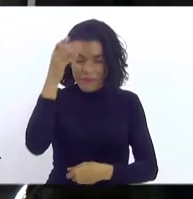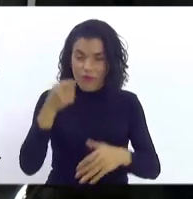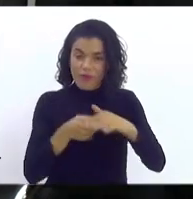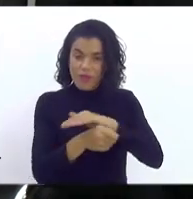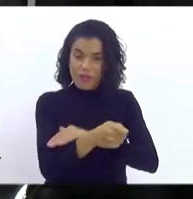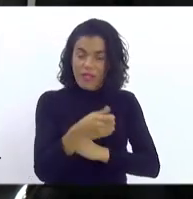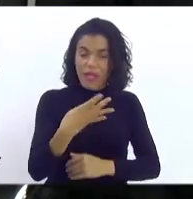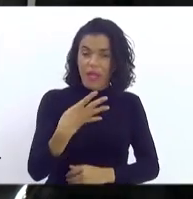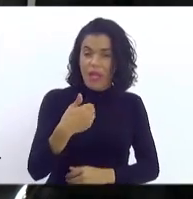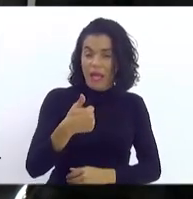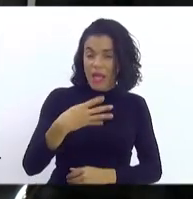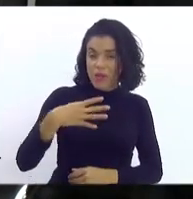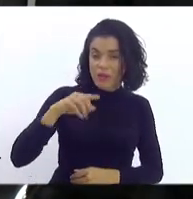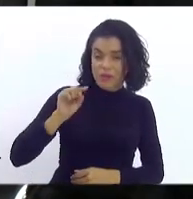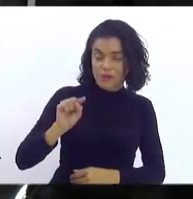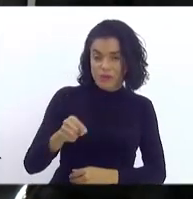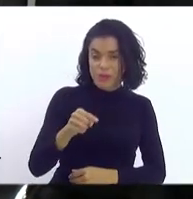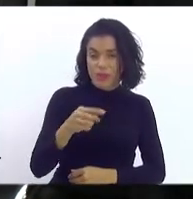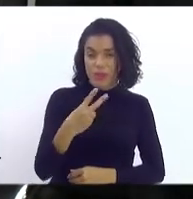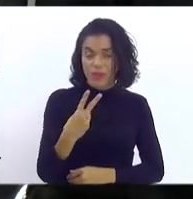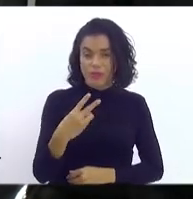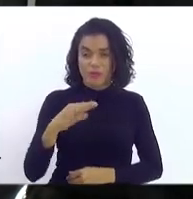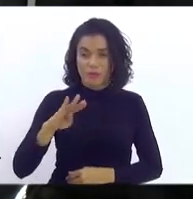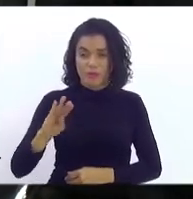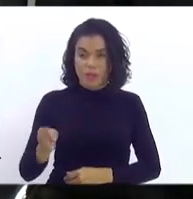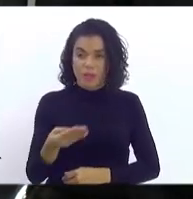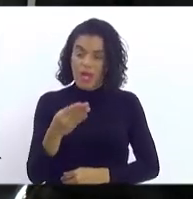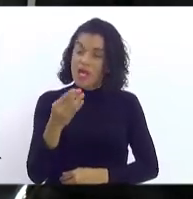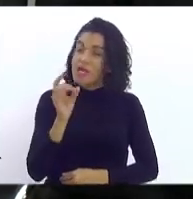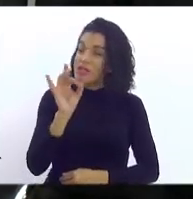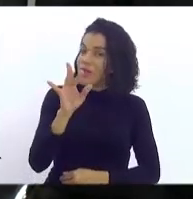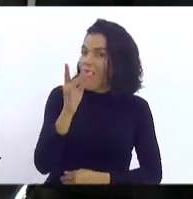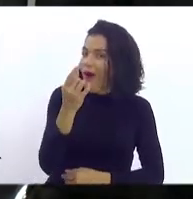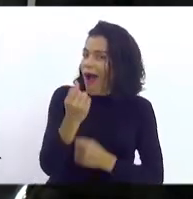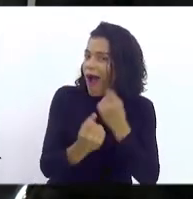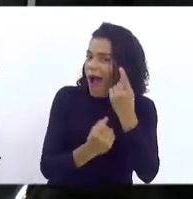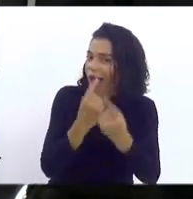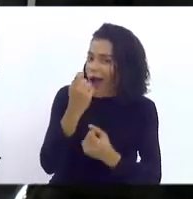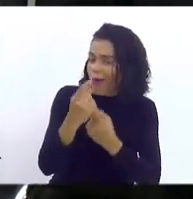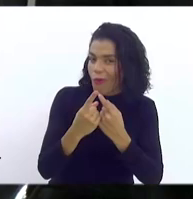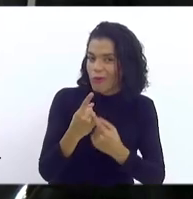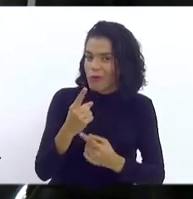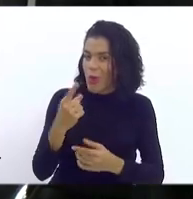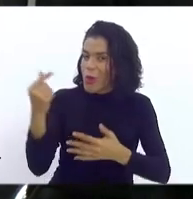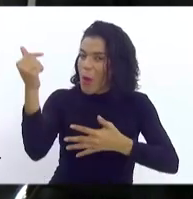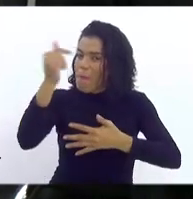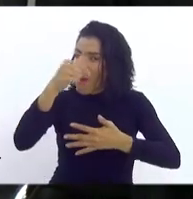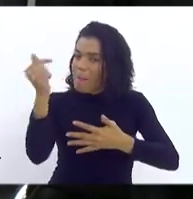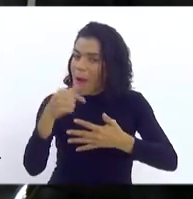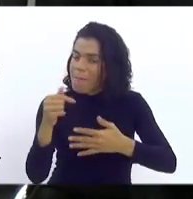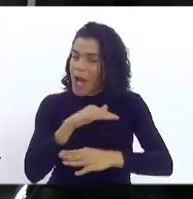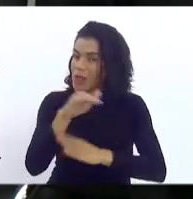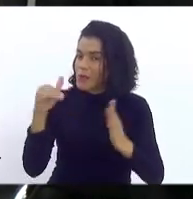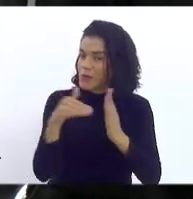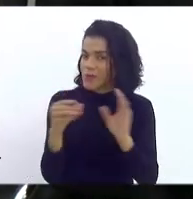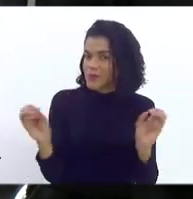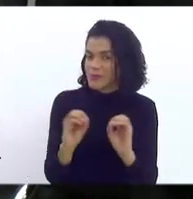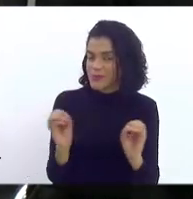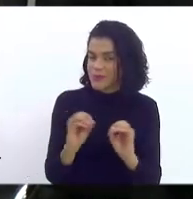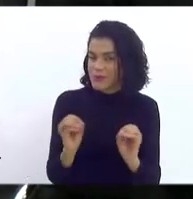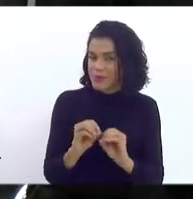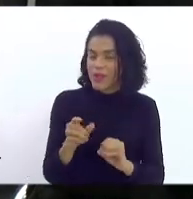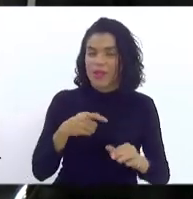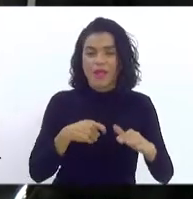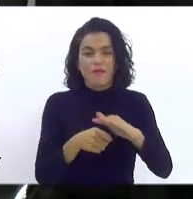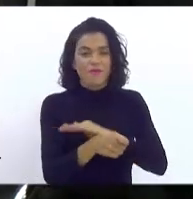de 14,2 milhões. Aqui é só alguns dos investimentos. Não quis exaurir em todos os investimentos. Temos o investimento